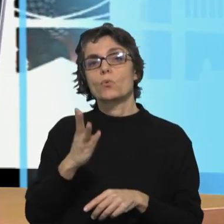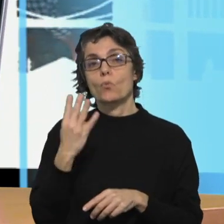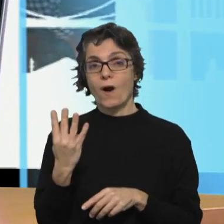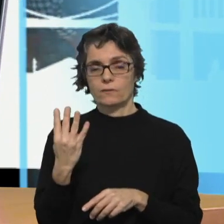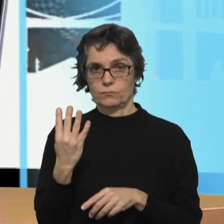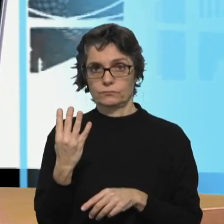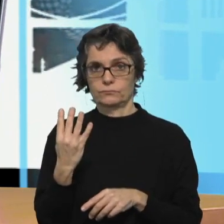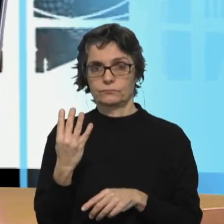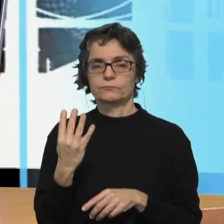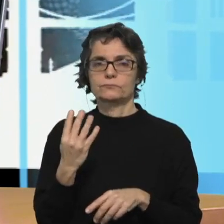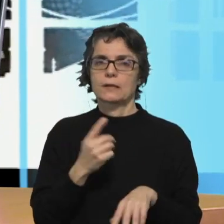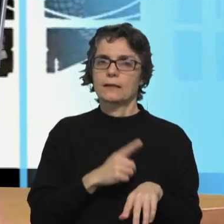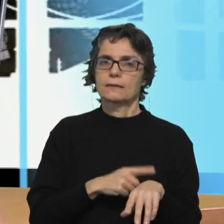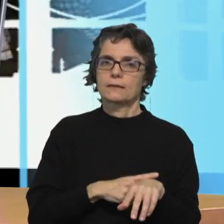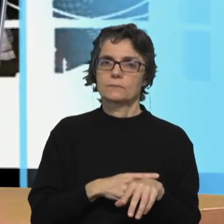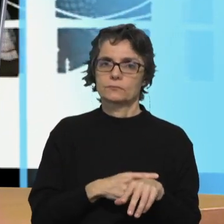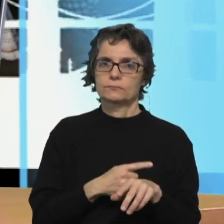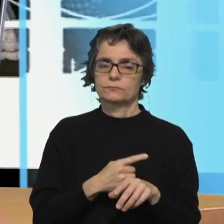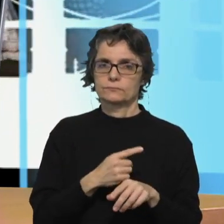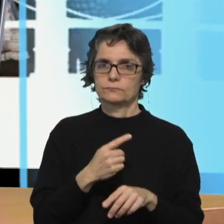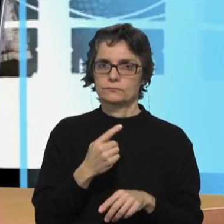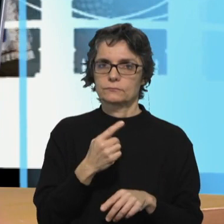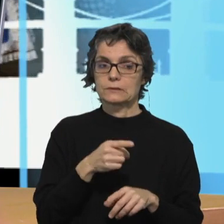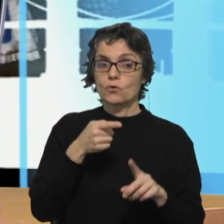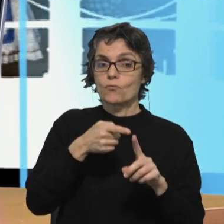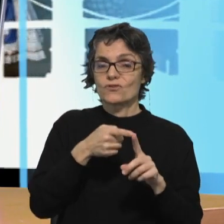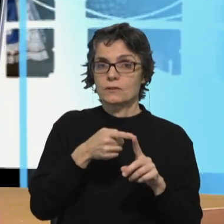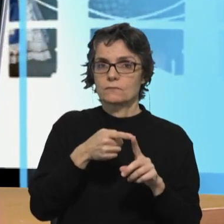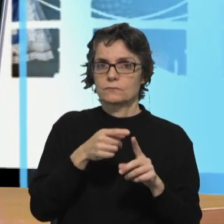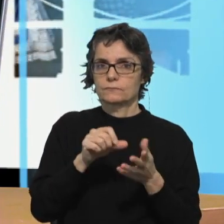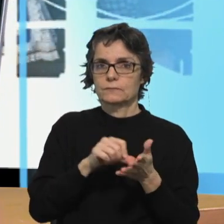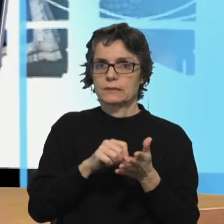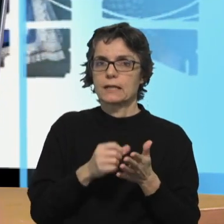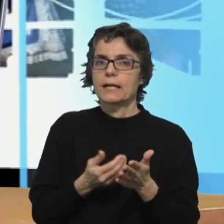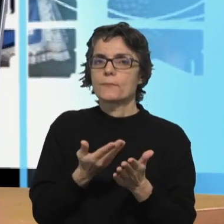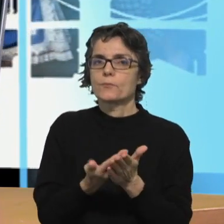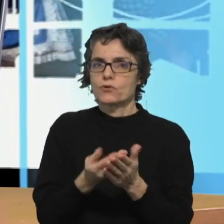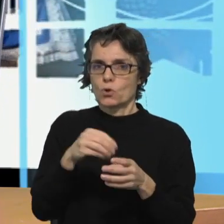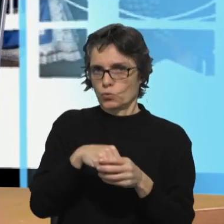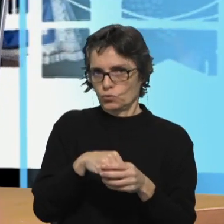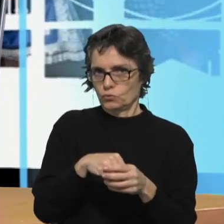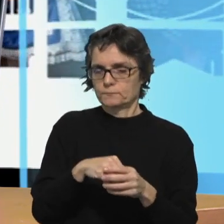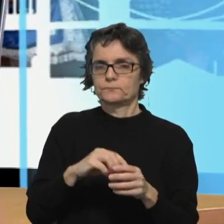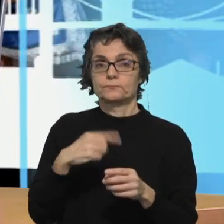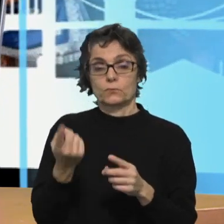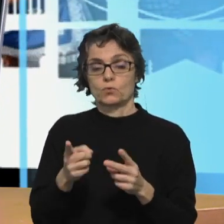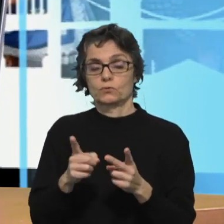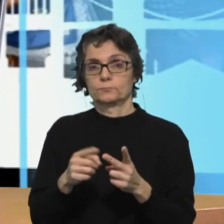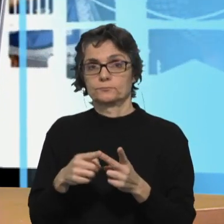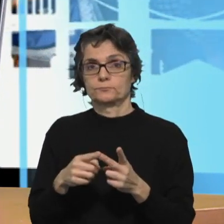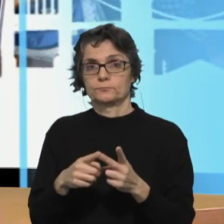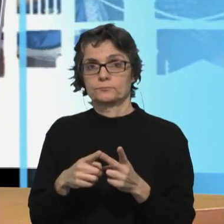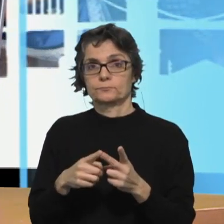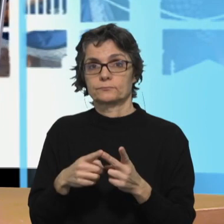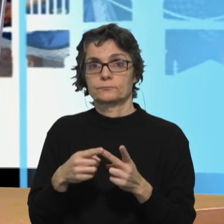diferentes. Isto é, há tempos onde o objetivo central é mesmo a proposta dos conteúdos e tal. Há outros tempos, onde,